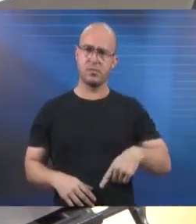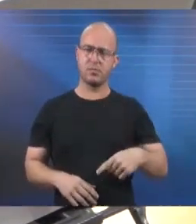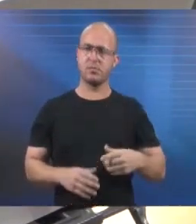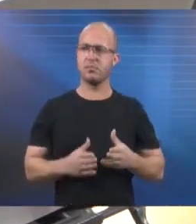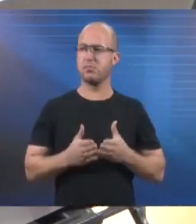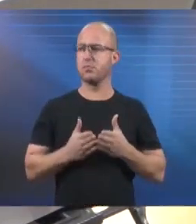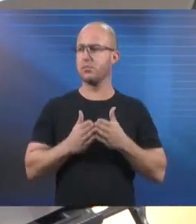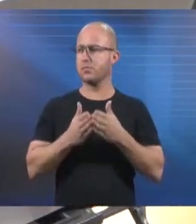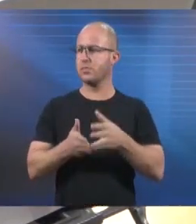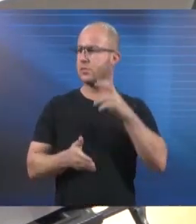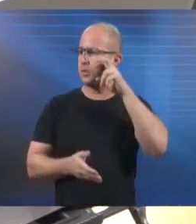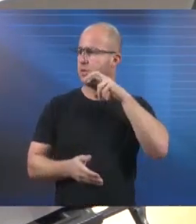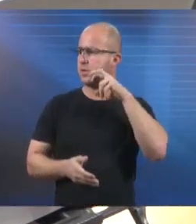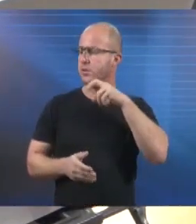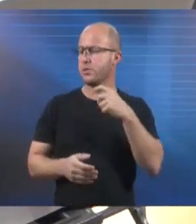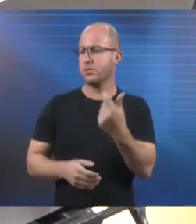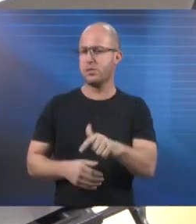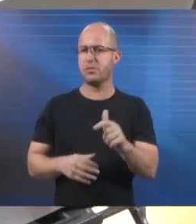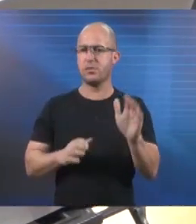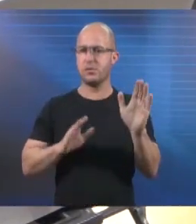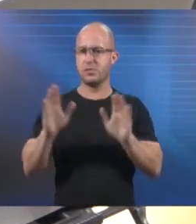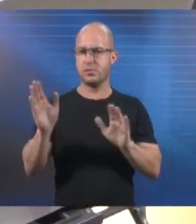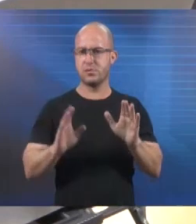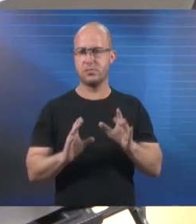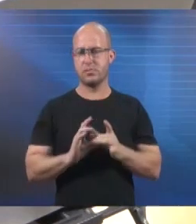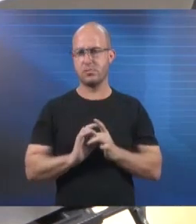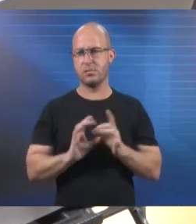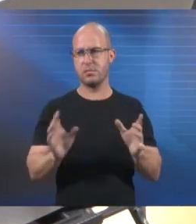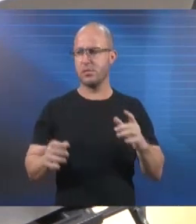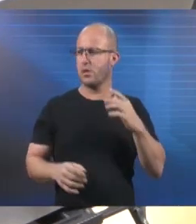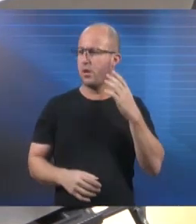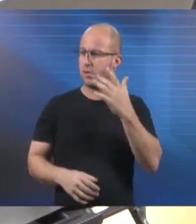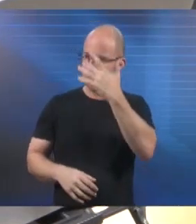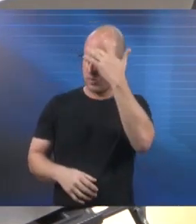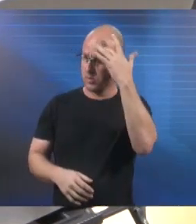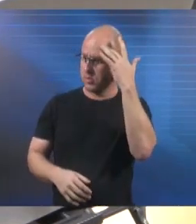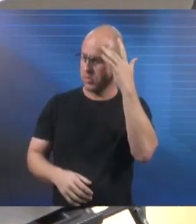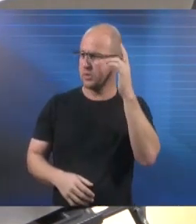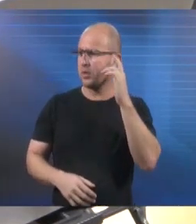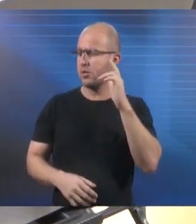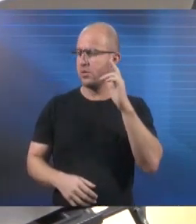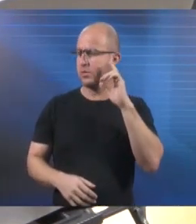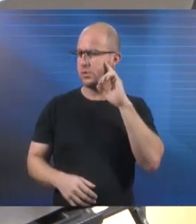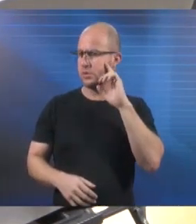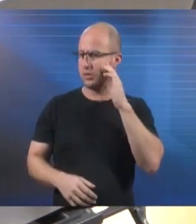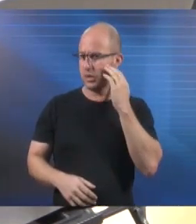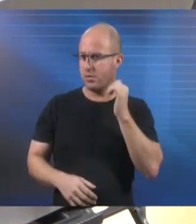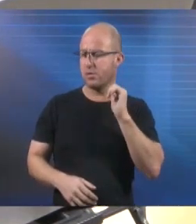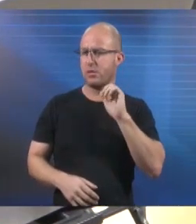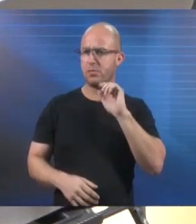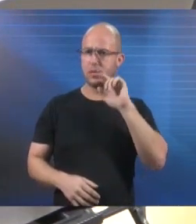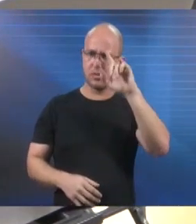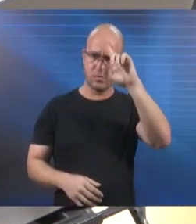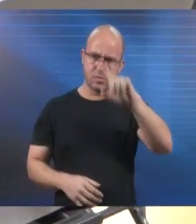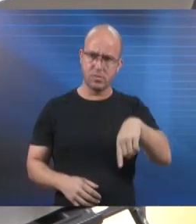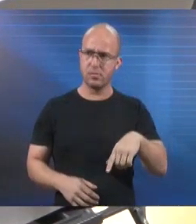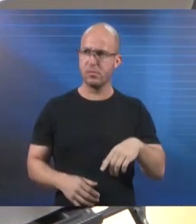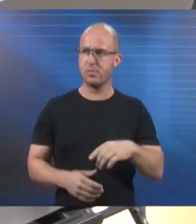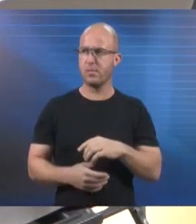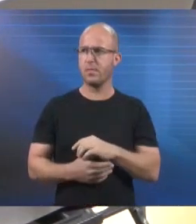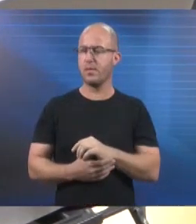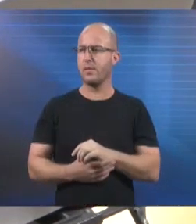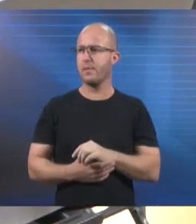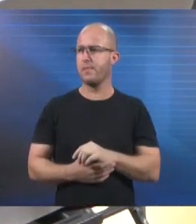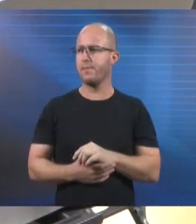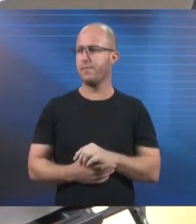vir para Natal sem a licença tá pronta alguém sabe dizer quem ordenou a draga para cá